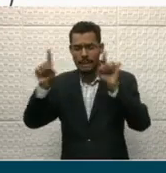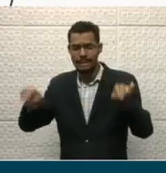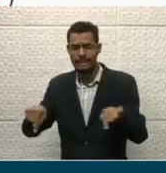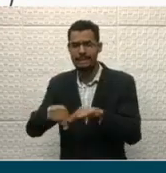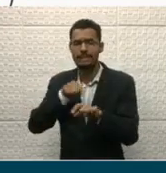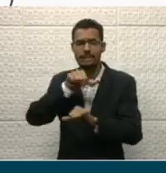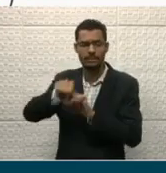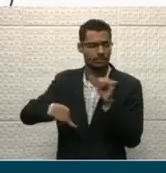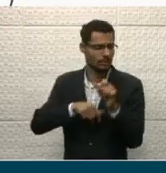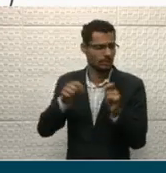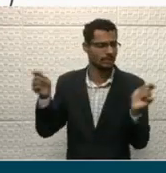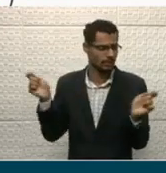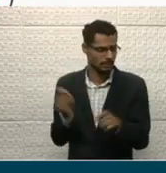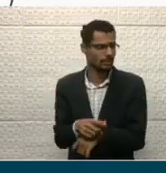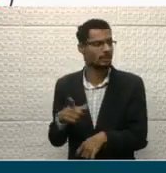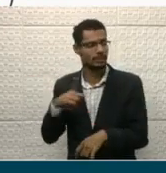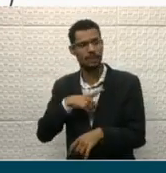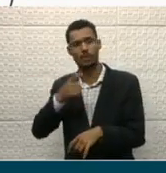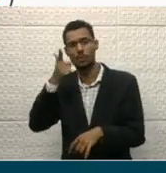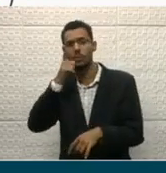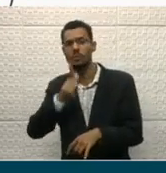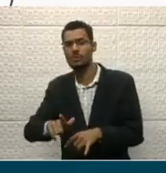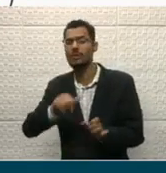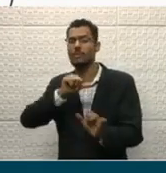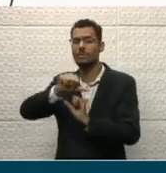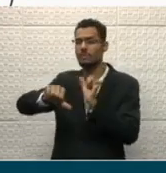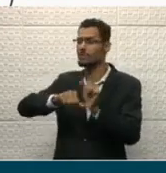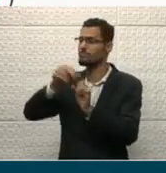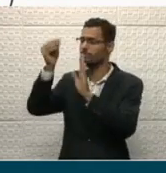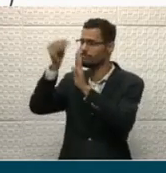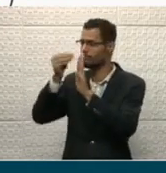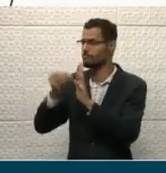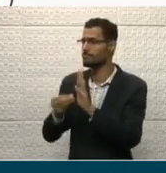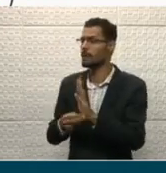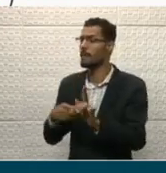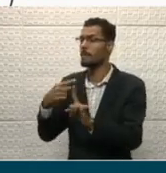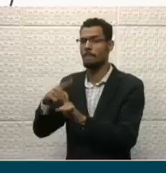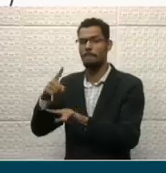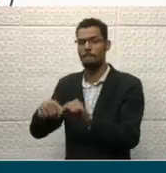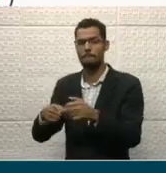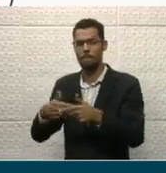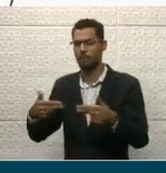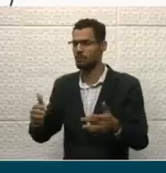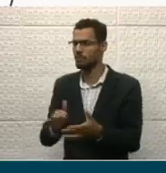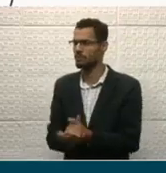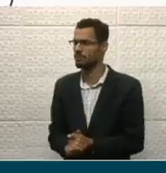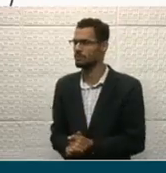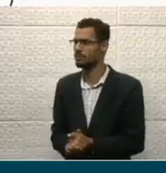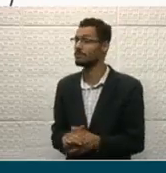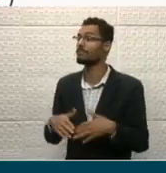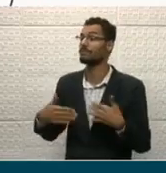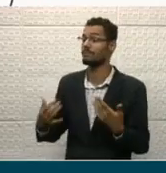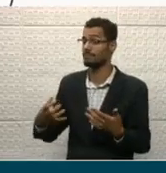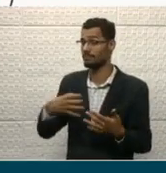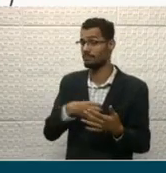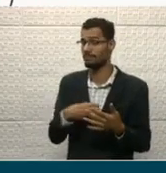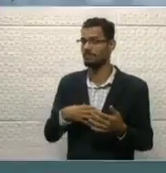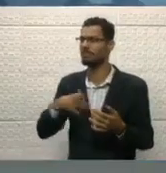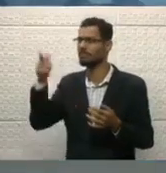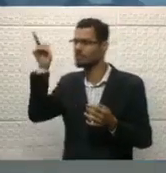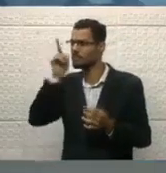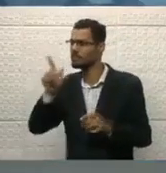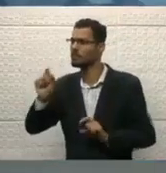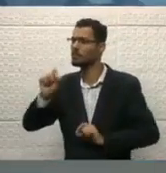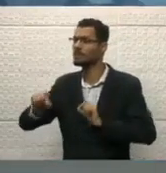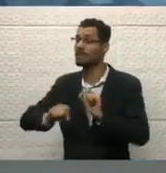transformação linear e construí a expressão da transformação pelo produto matricial. Então, dessa forma, nós